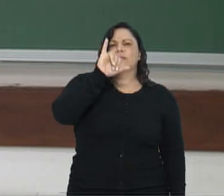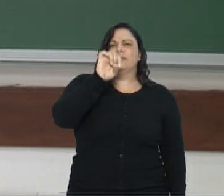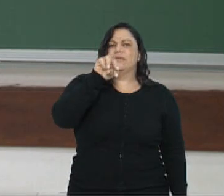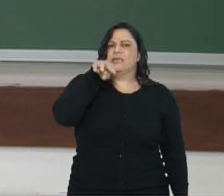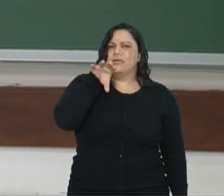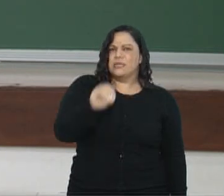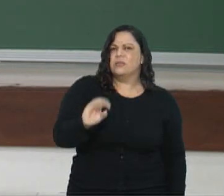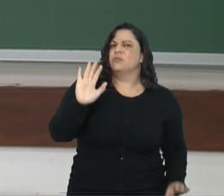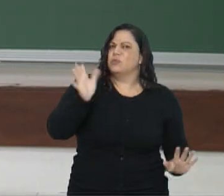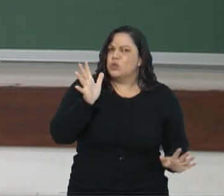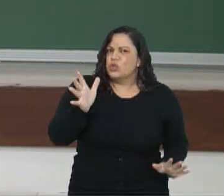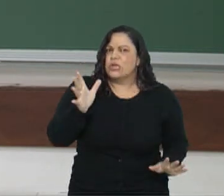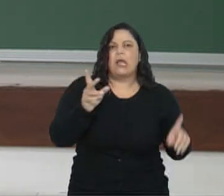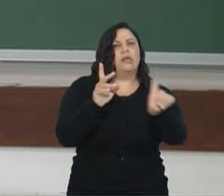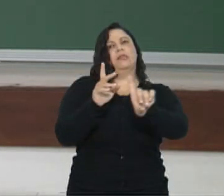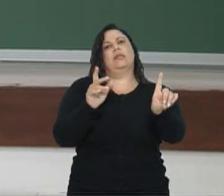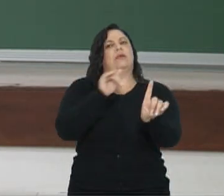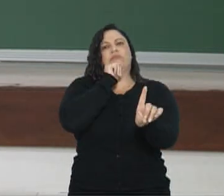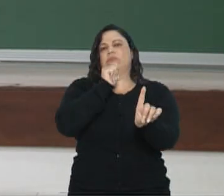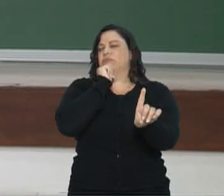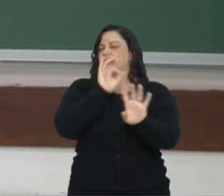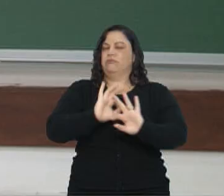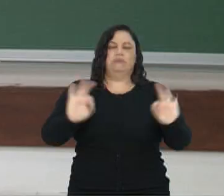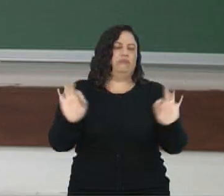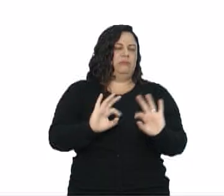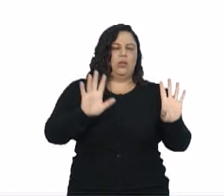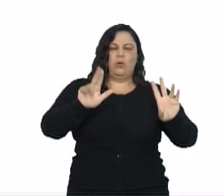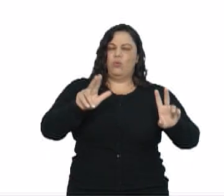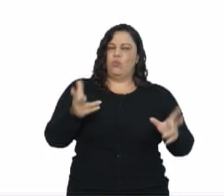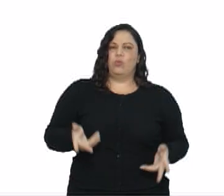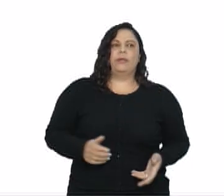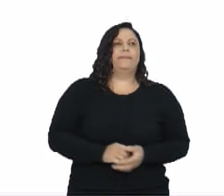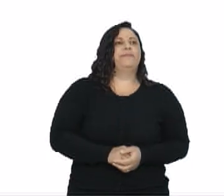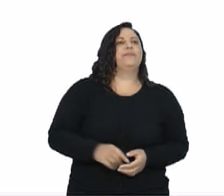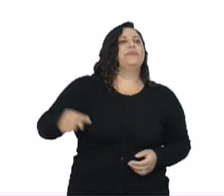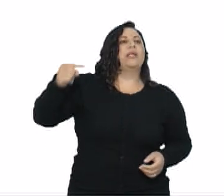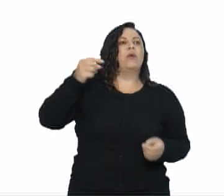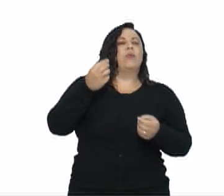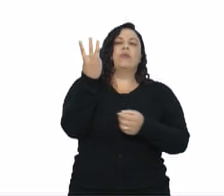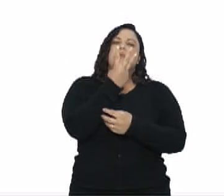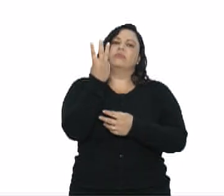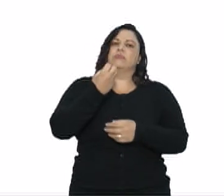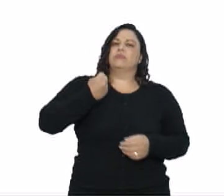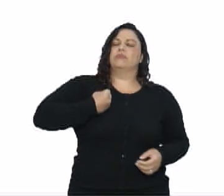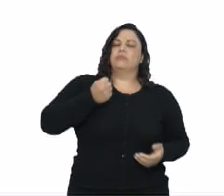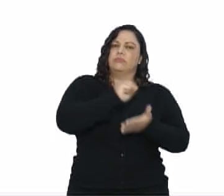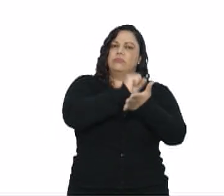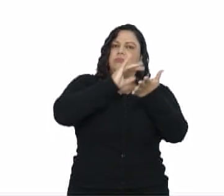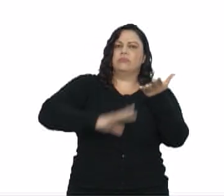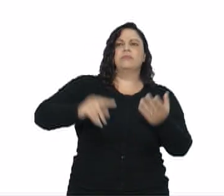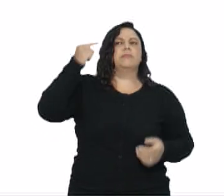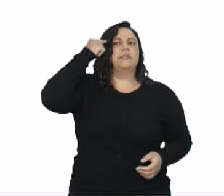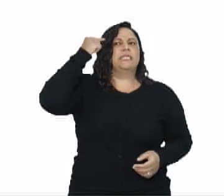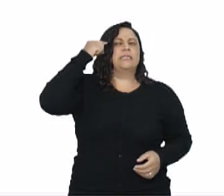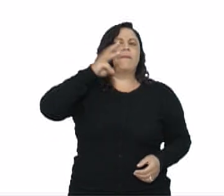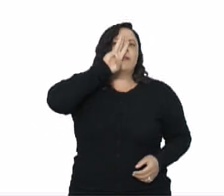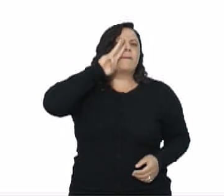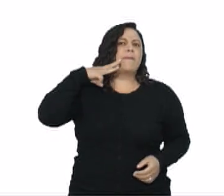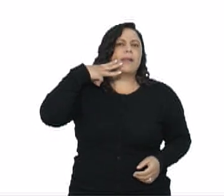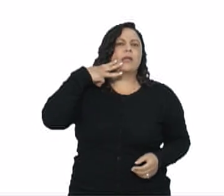isso. E me leva para a nossa terceira atividade. O pensamento marxista é baseado na oposição de duas classes